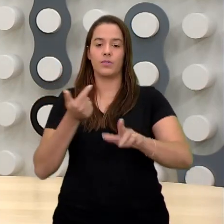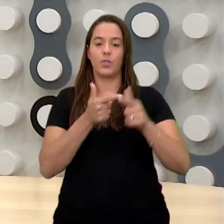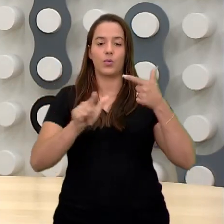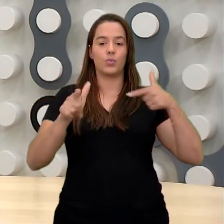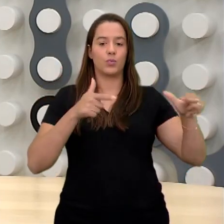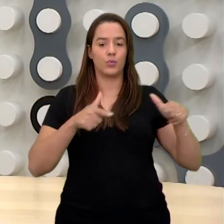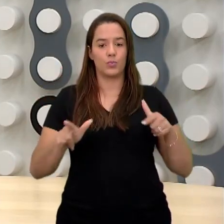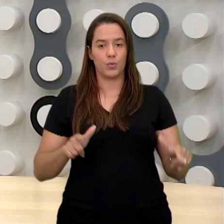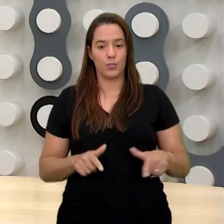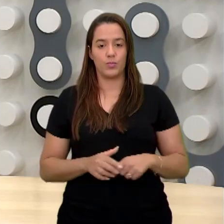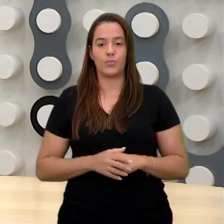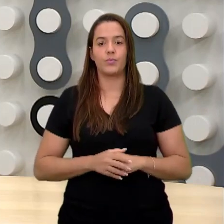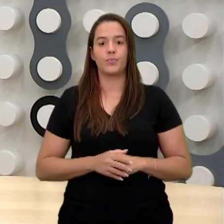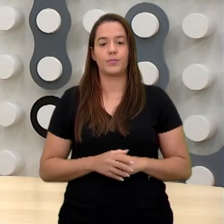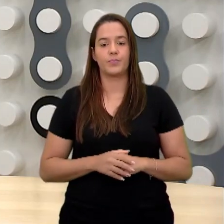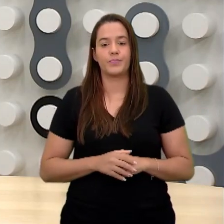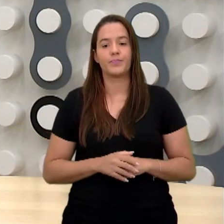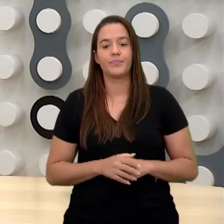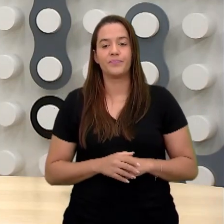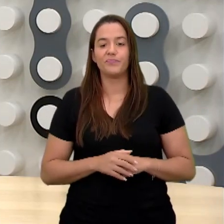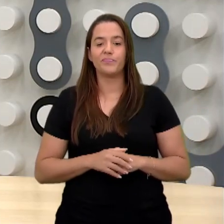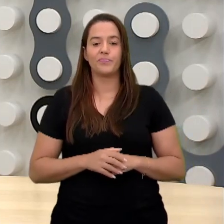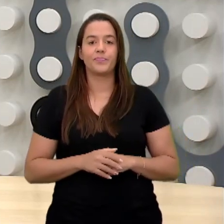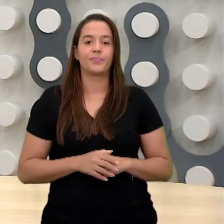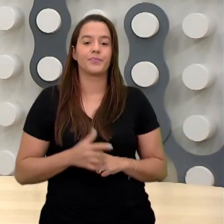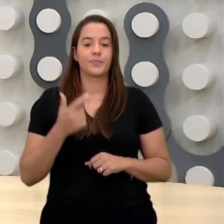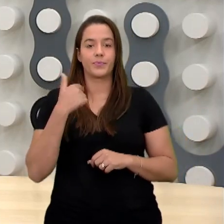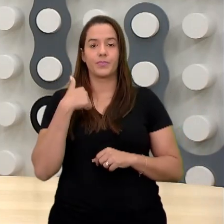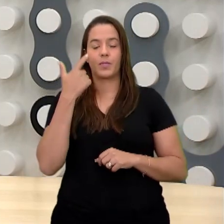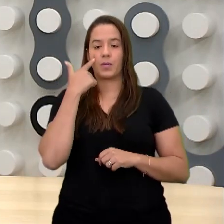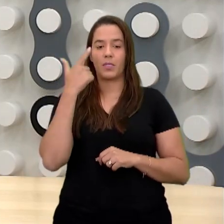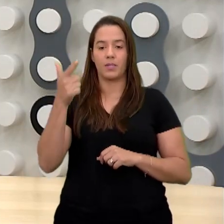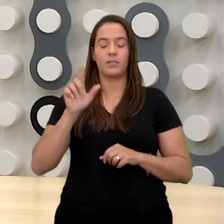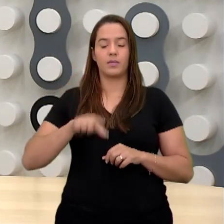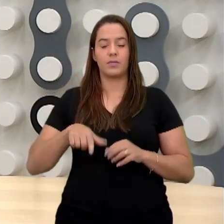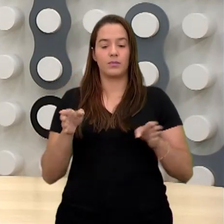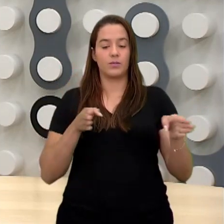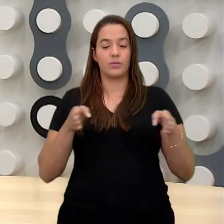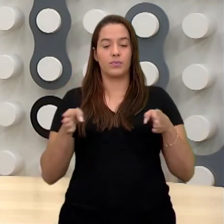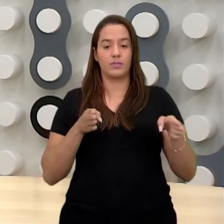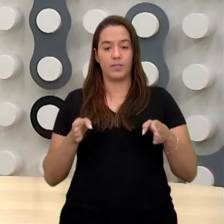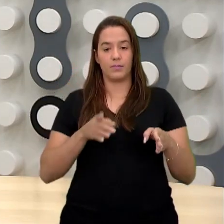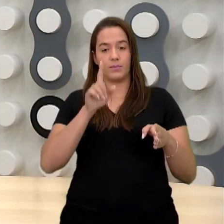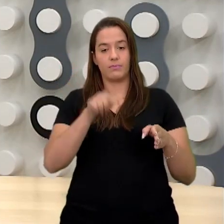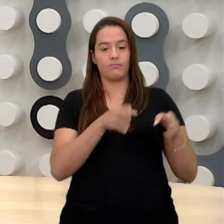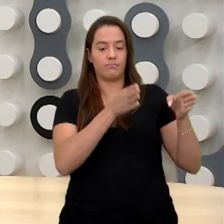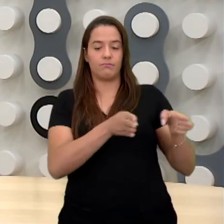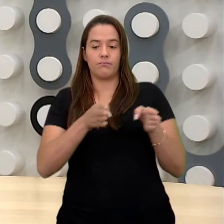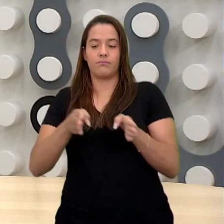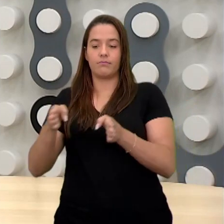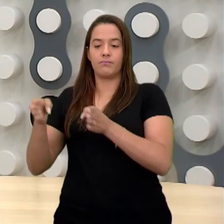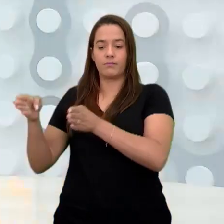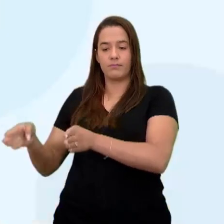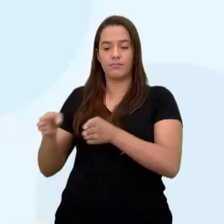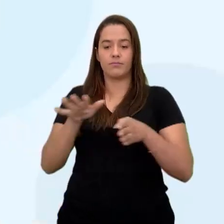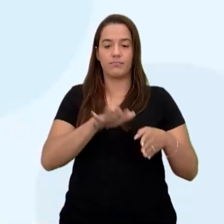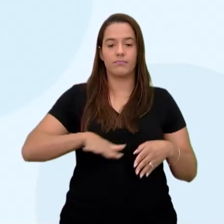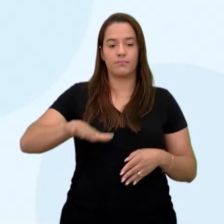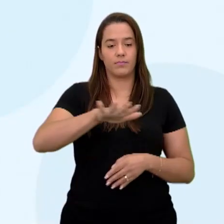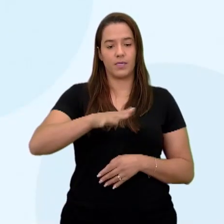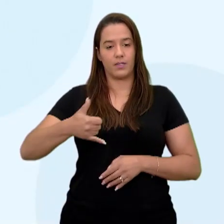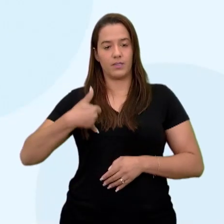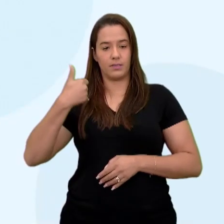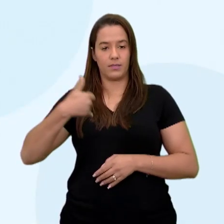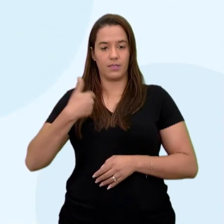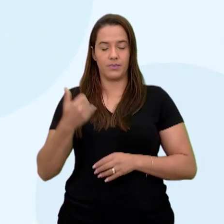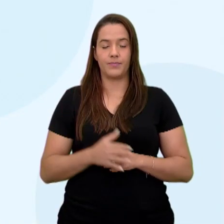outros continentes. Vamos ver lá no tempo geológico, o que são aí períodos, épocas e a idade. Então